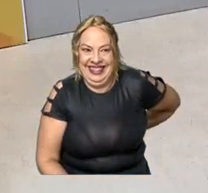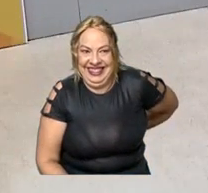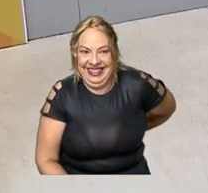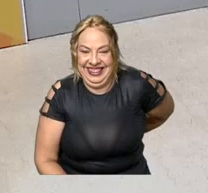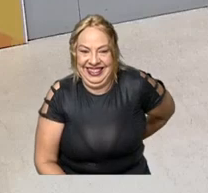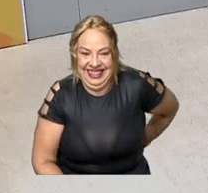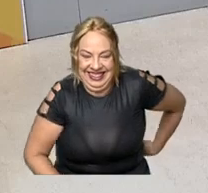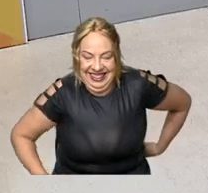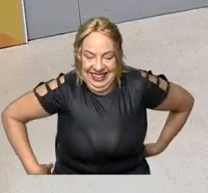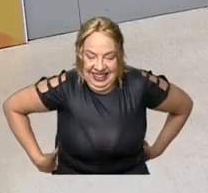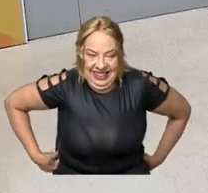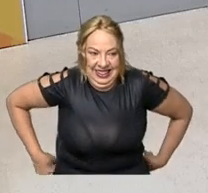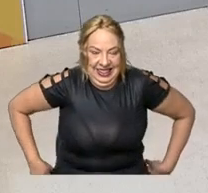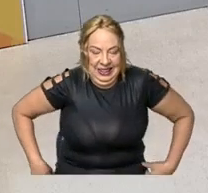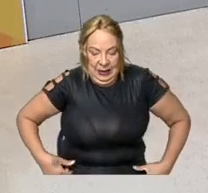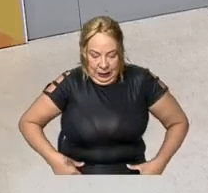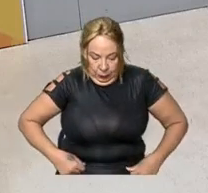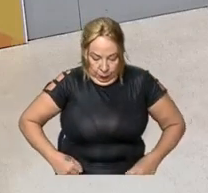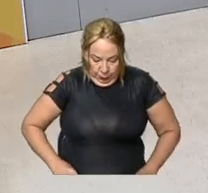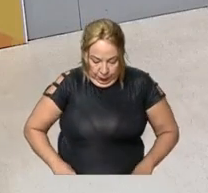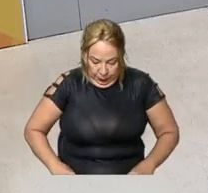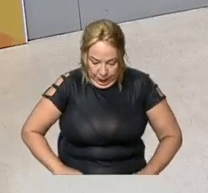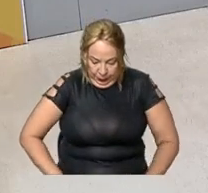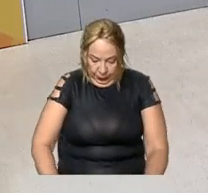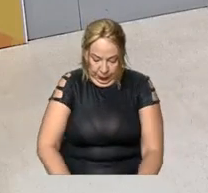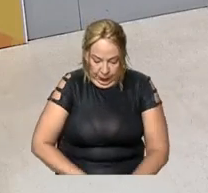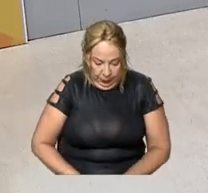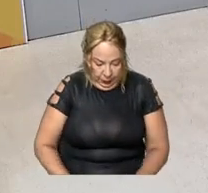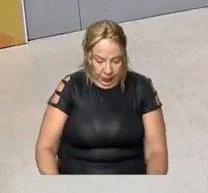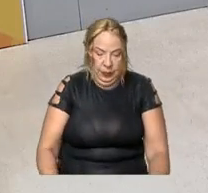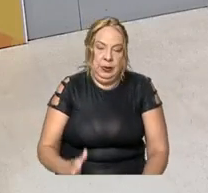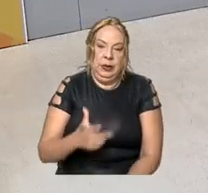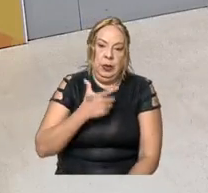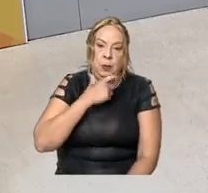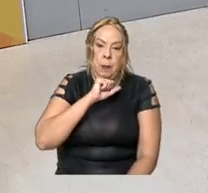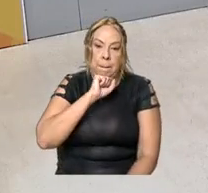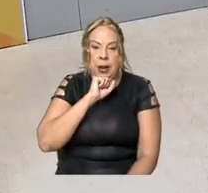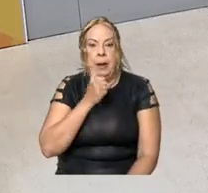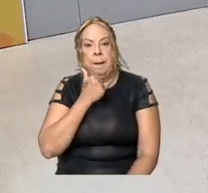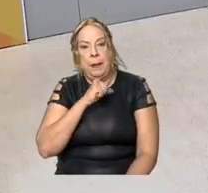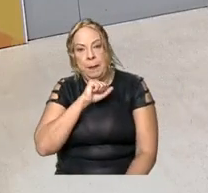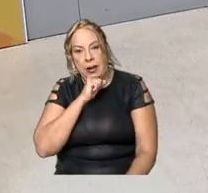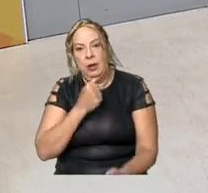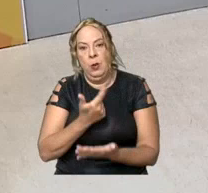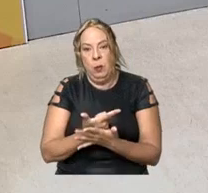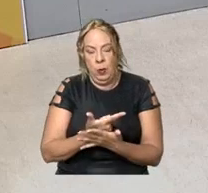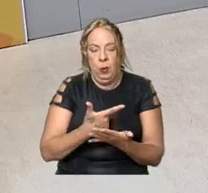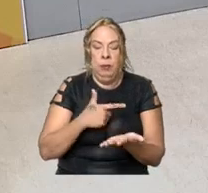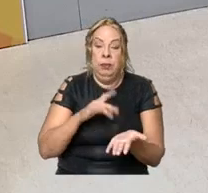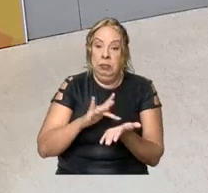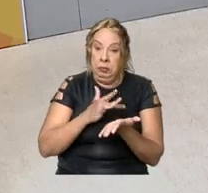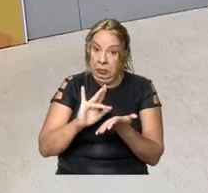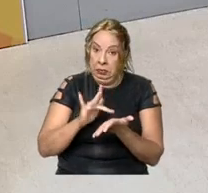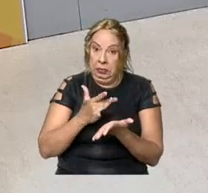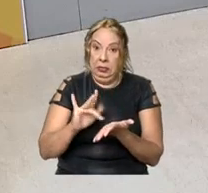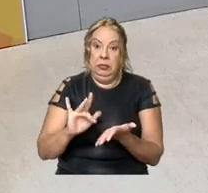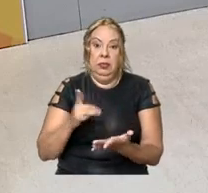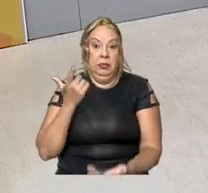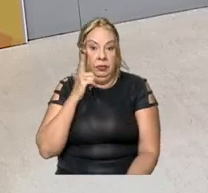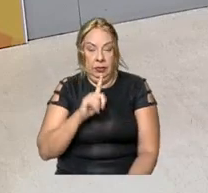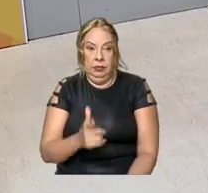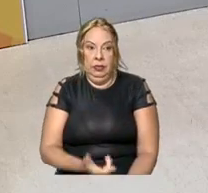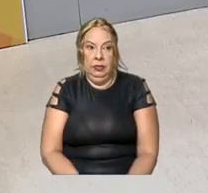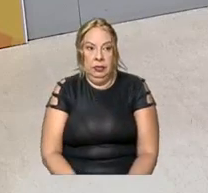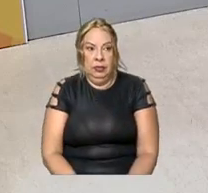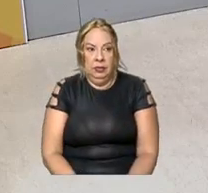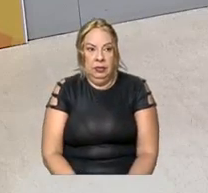iPad, olha aí, iPad pro papai, pra mamãe adquirir o Caju Cap da próxima semana,